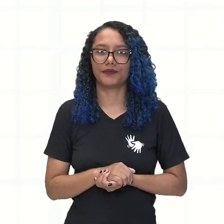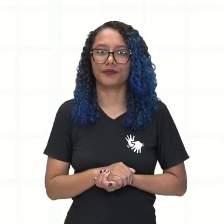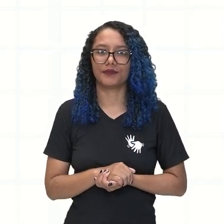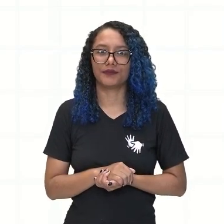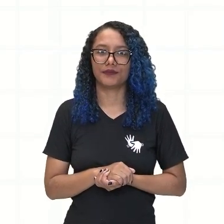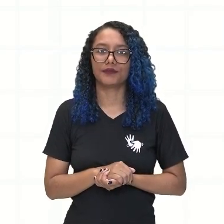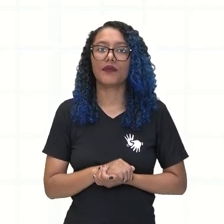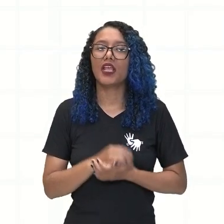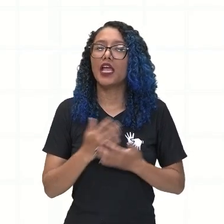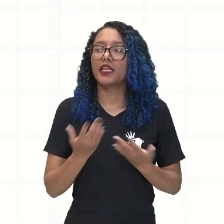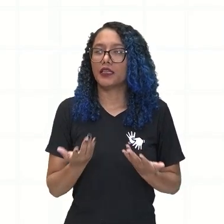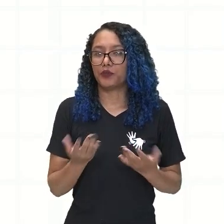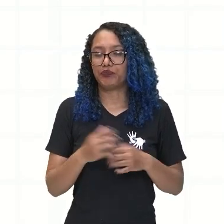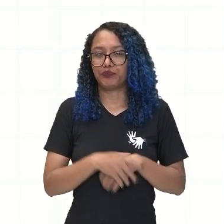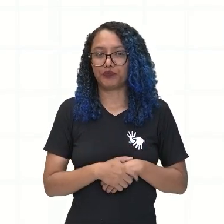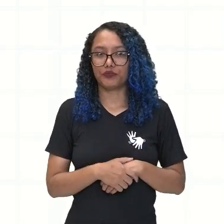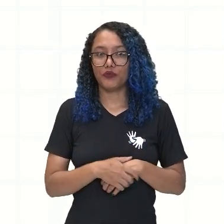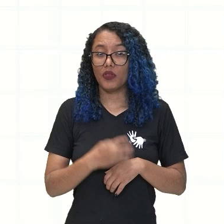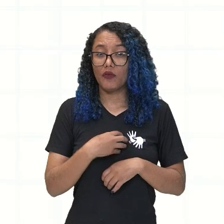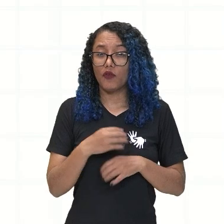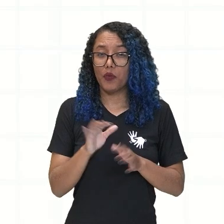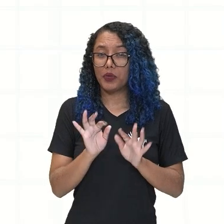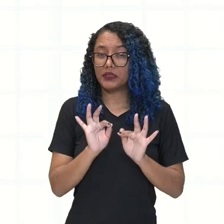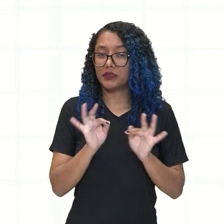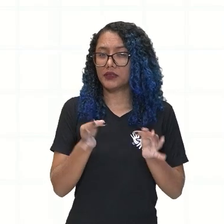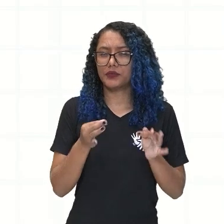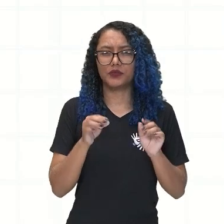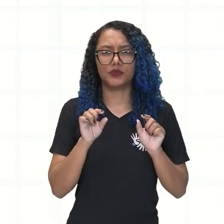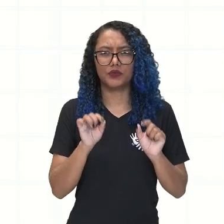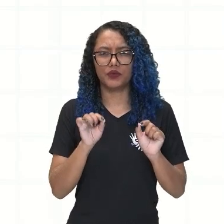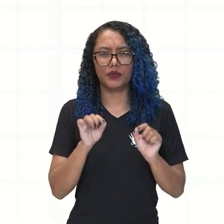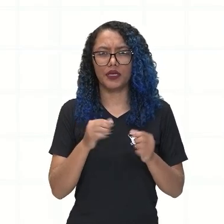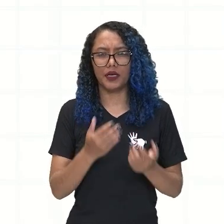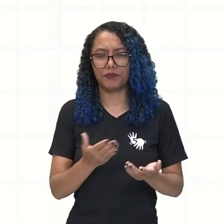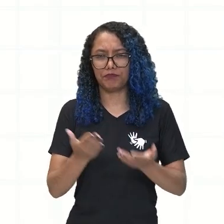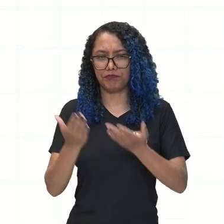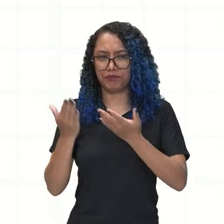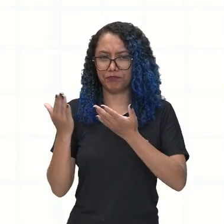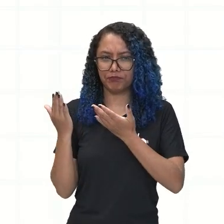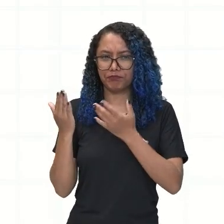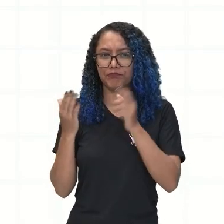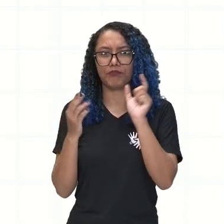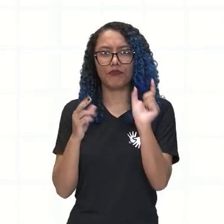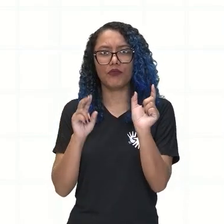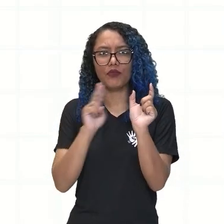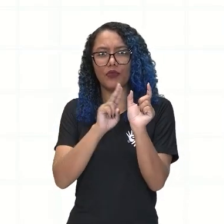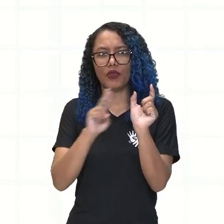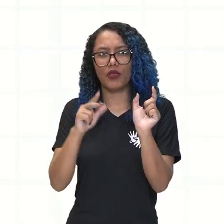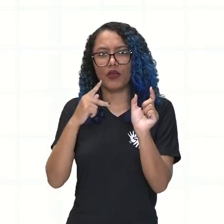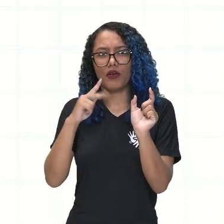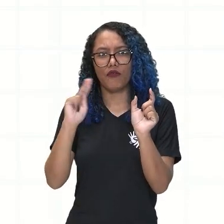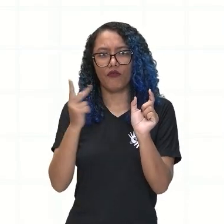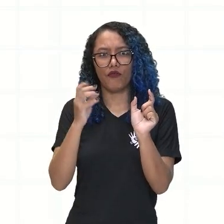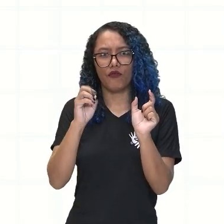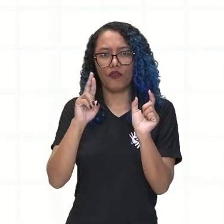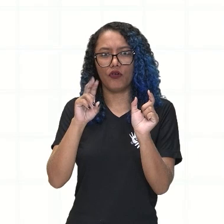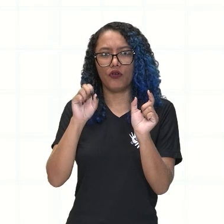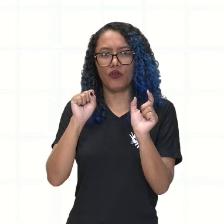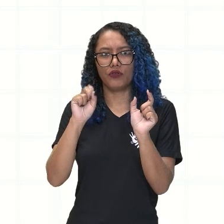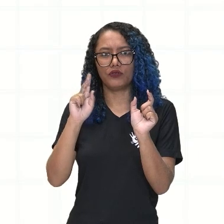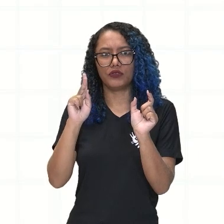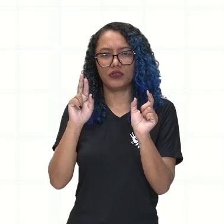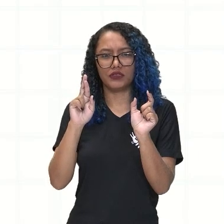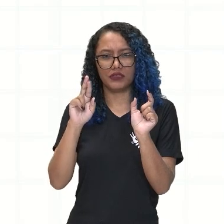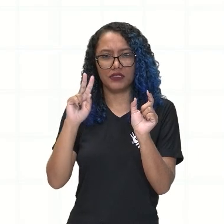forma simplificada, os Forus Racidae, olha só, quase que não sai, né? O outro foi mais fácil, mas isso